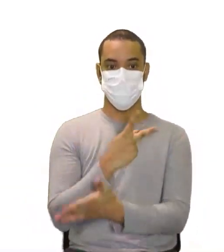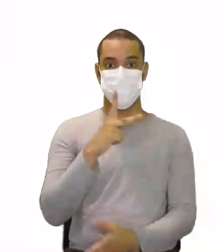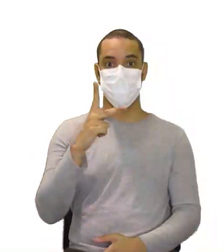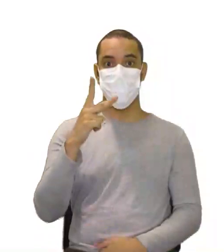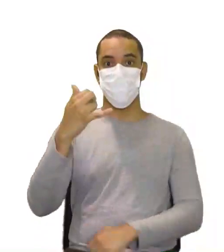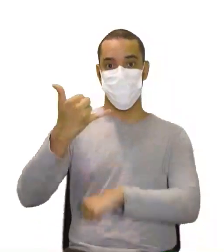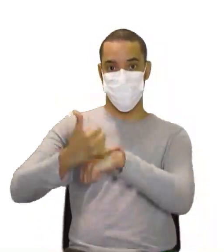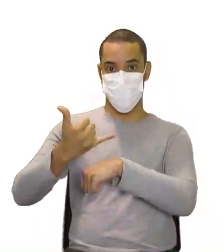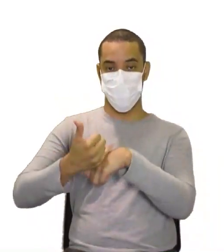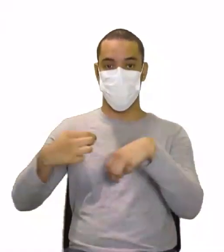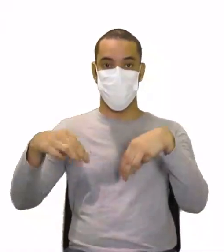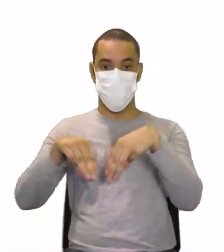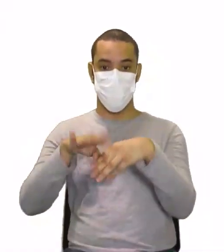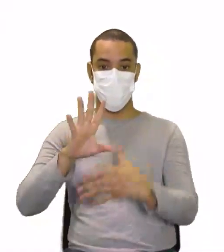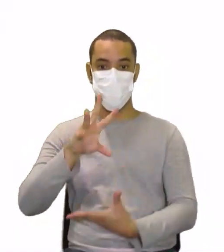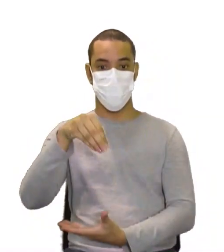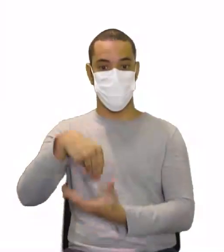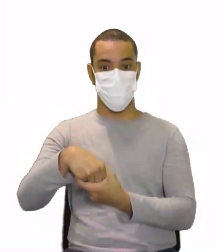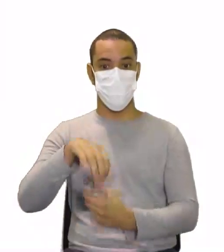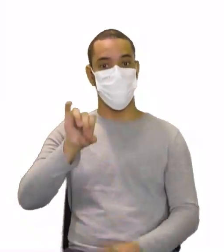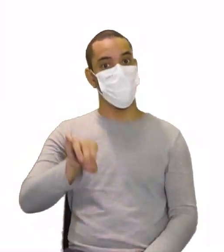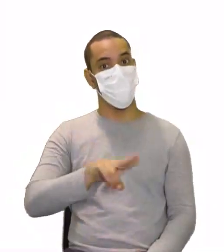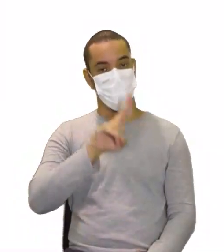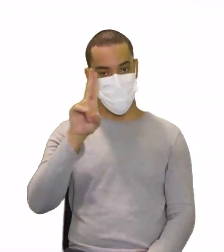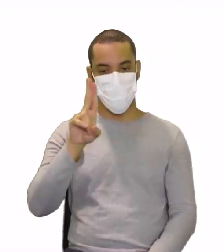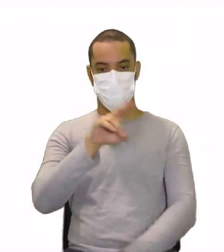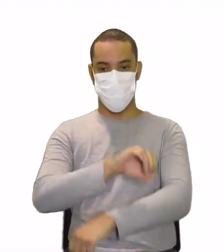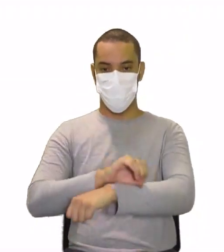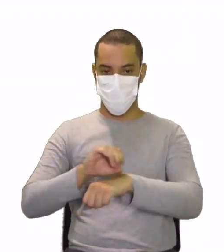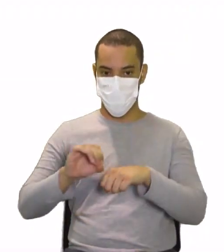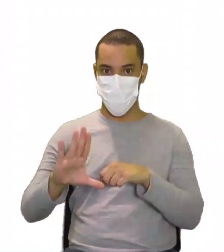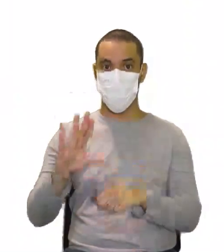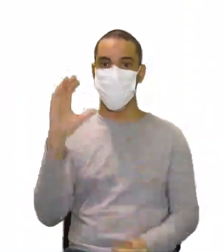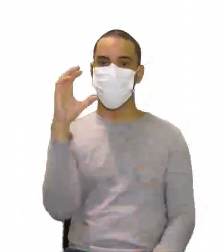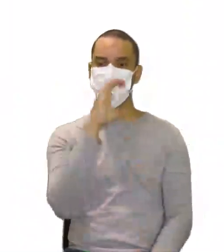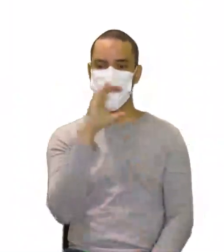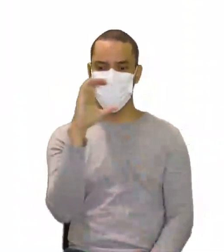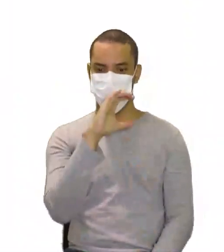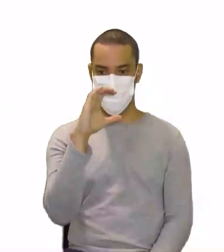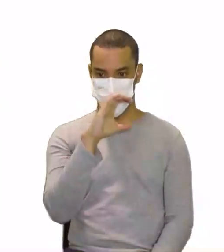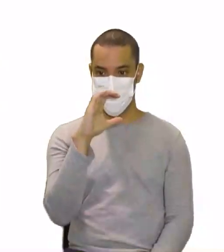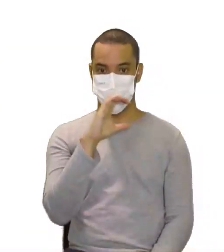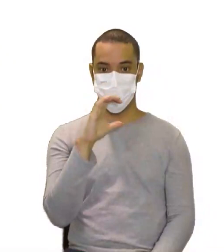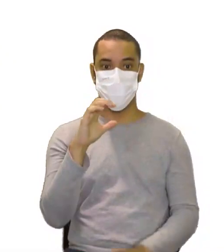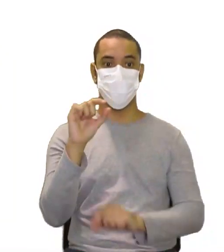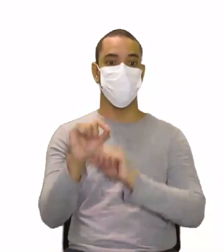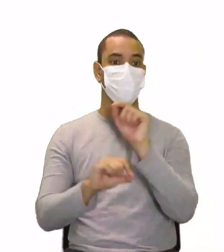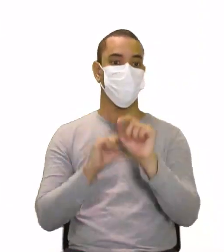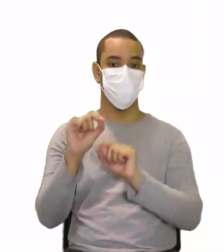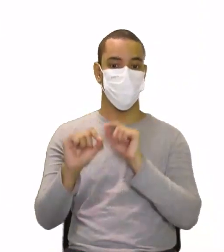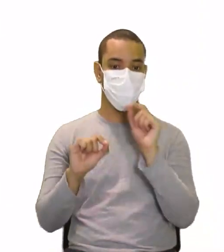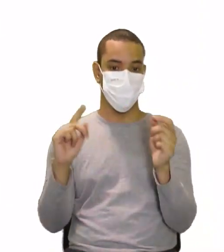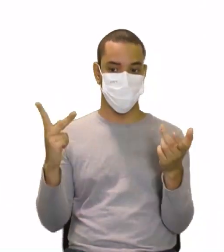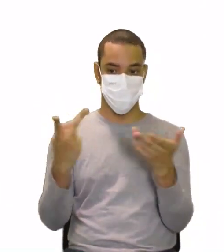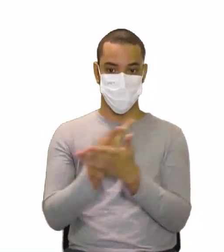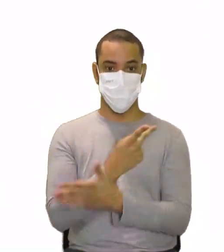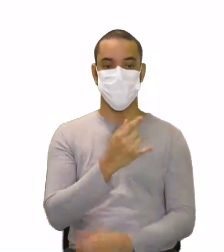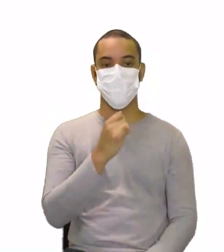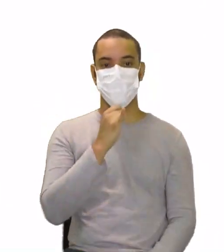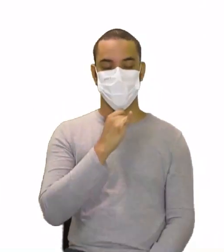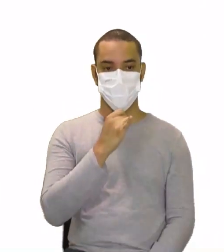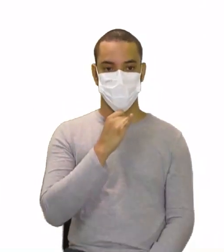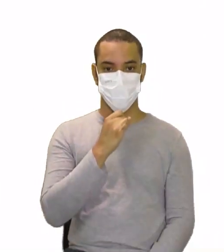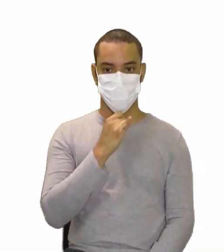ferromagnético ou condutor a altas velocidades. Então, olha o que é que acontece. O exemplo de cima